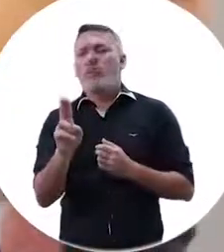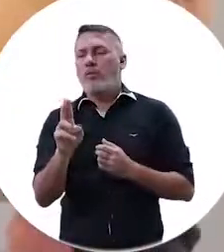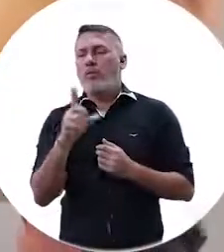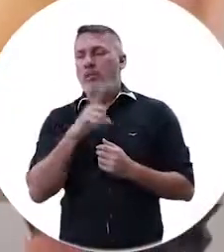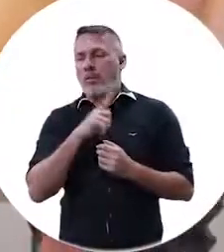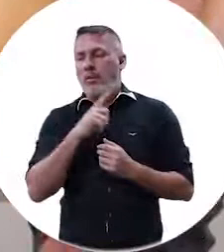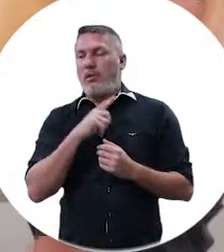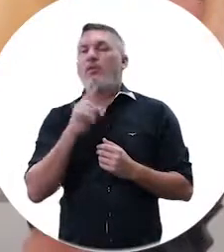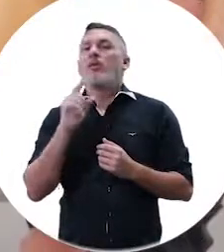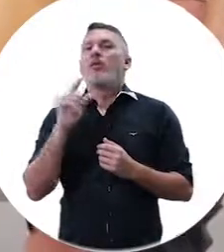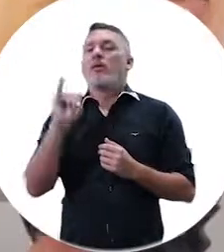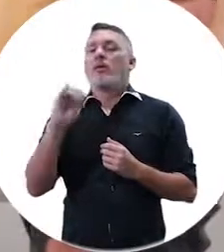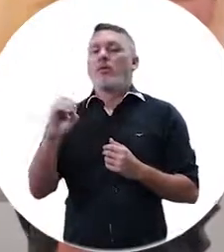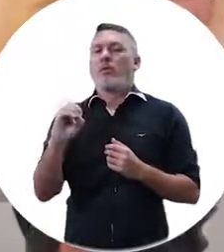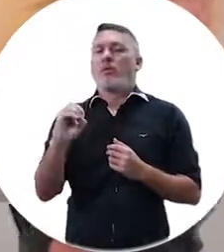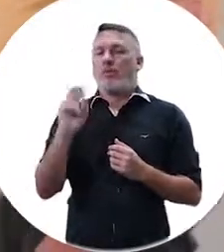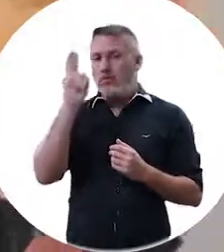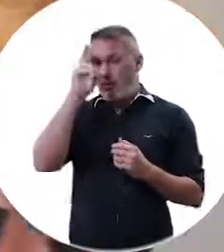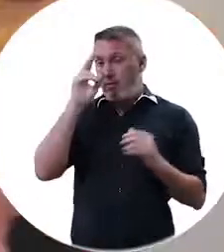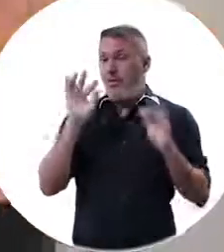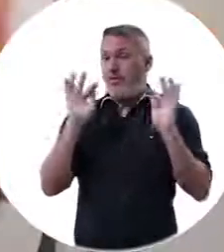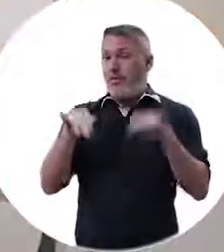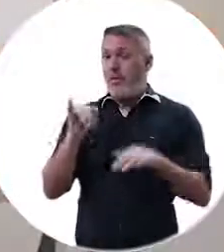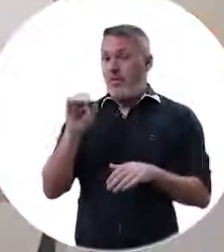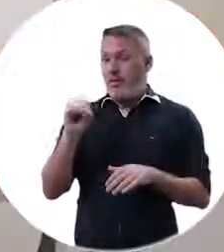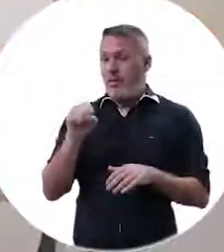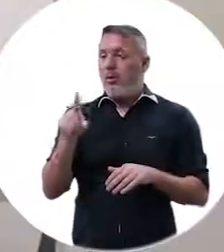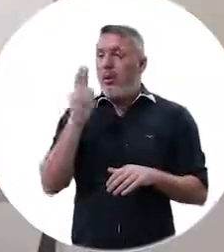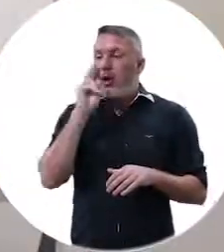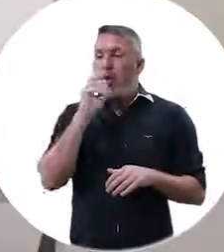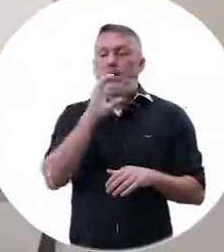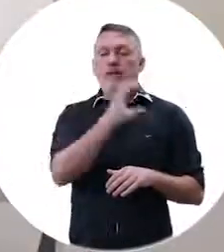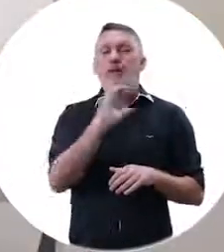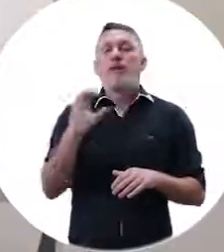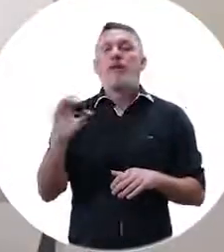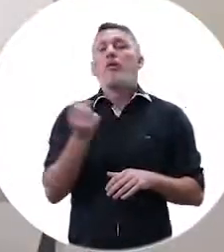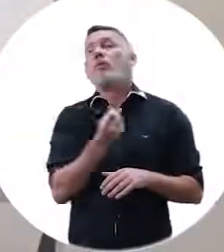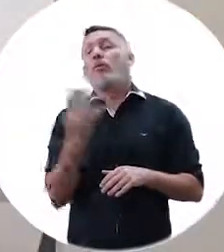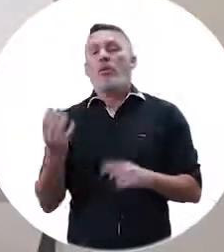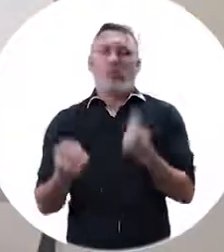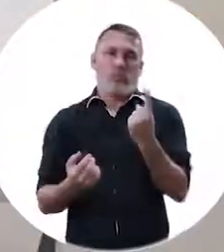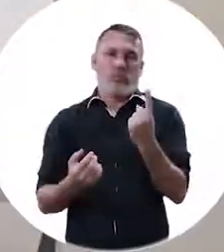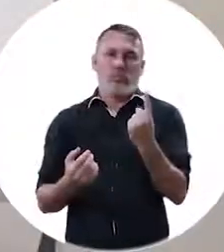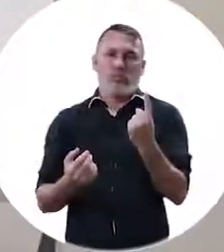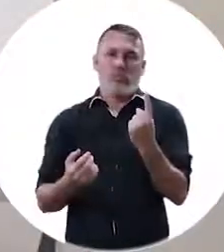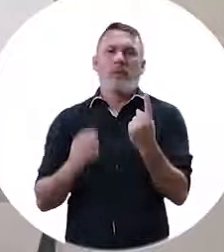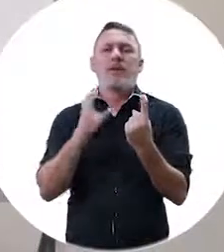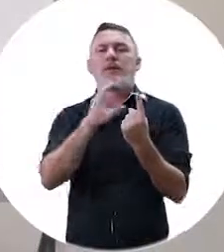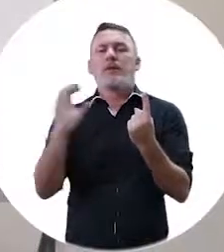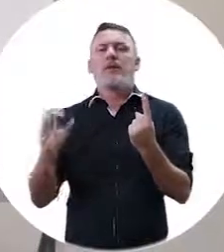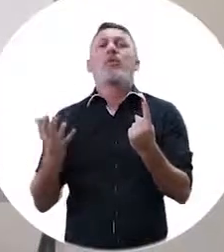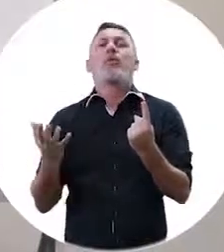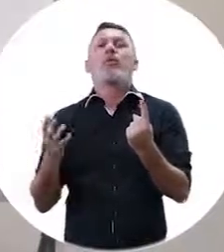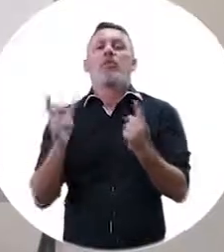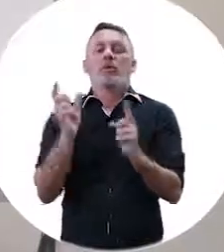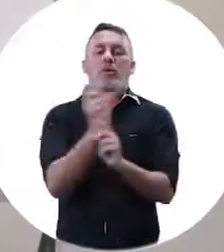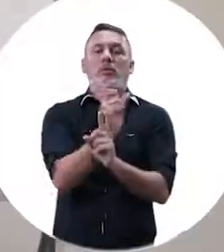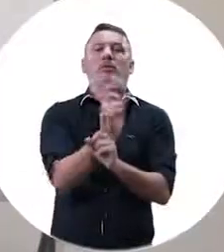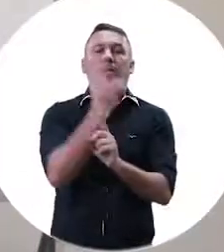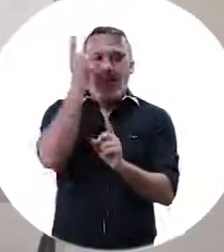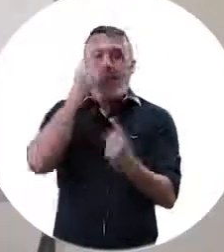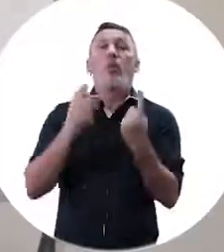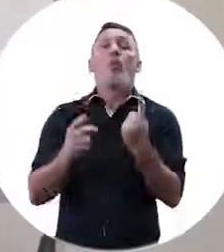radical? Prefixo com terminação il. Esse radical tem quantos carbonos, pessoal? Somente um. Se só tem um carbono,